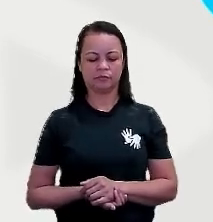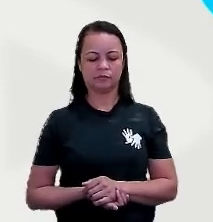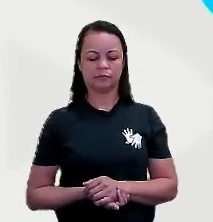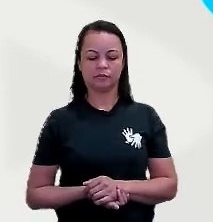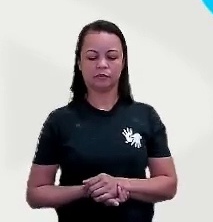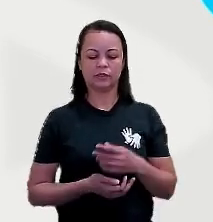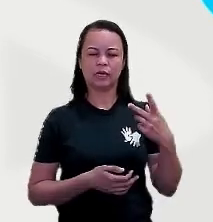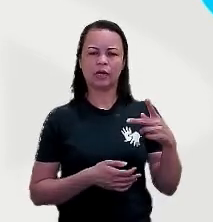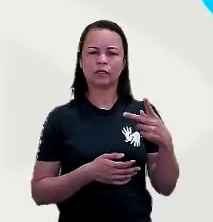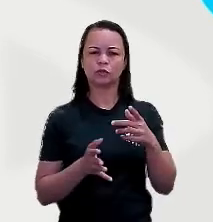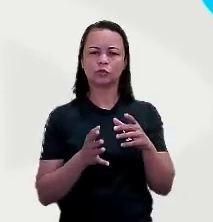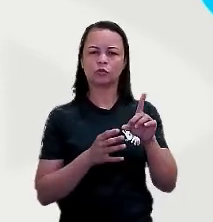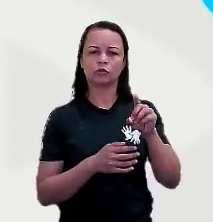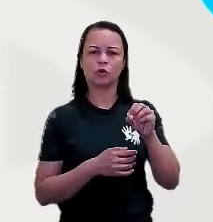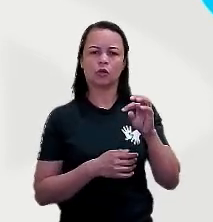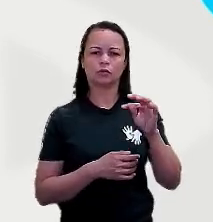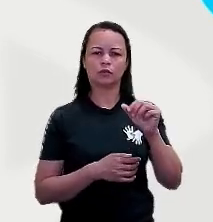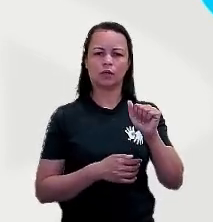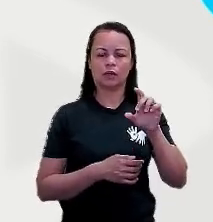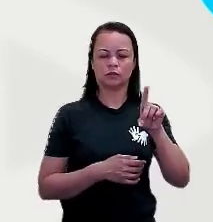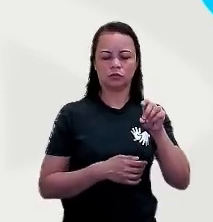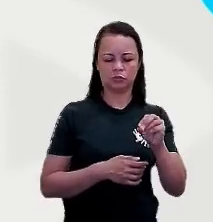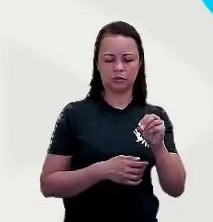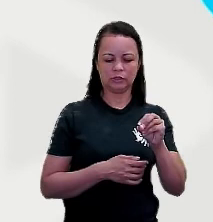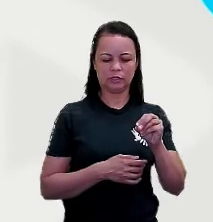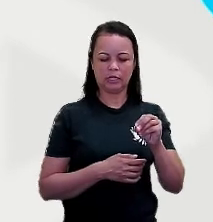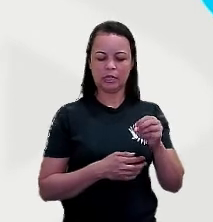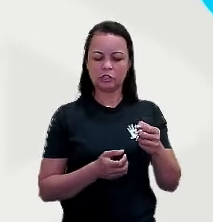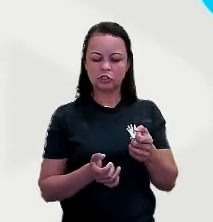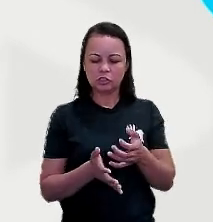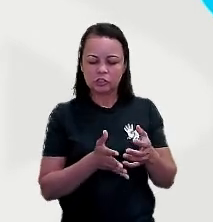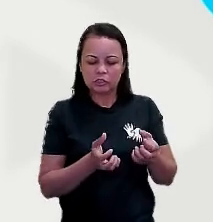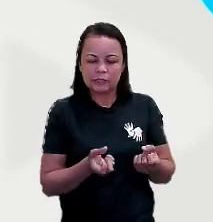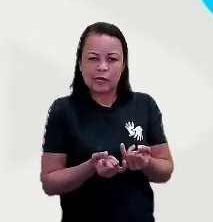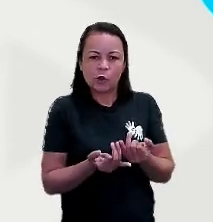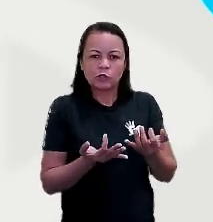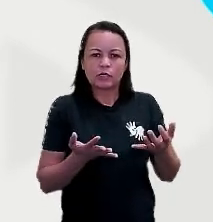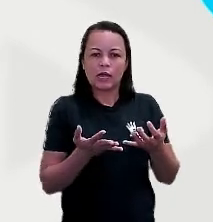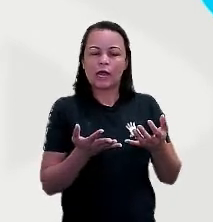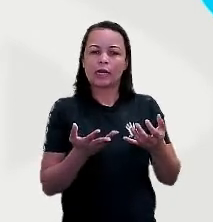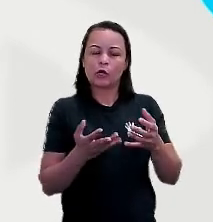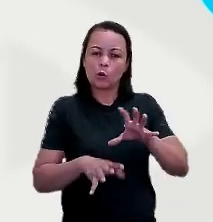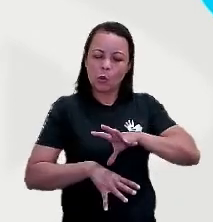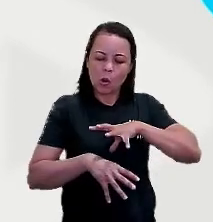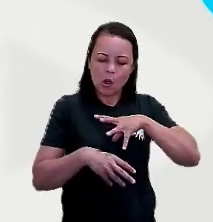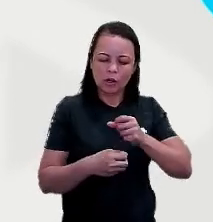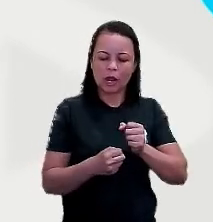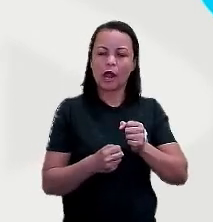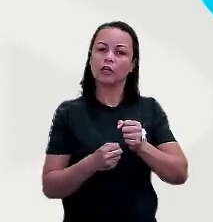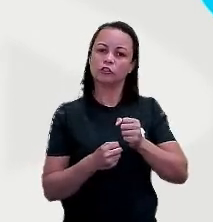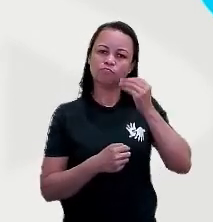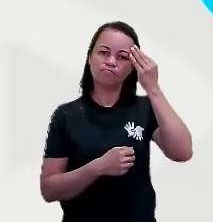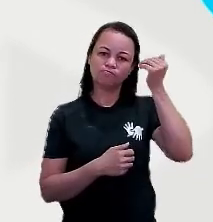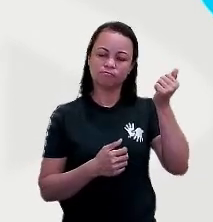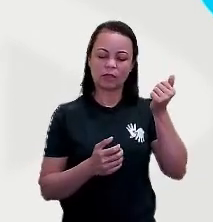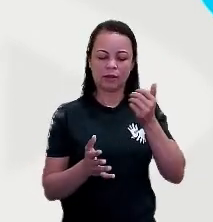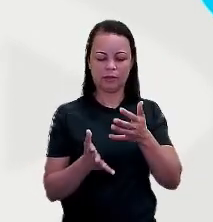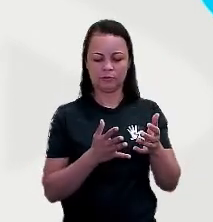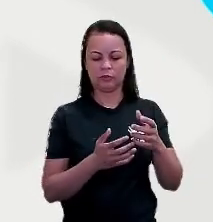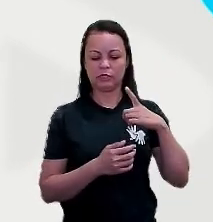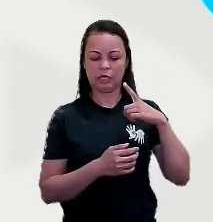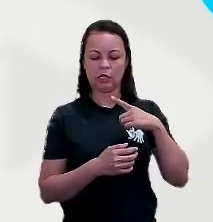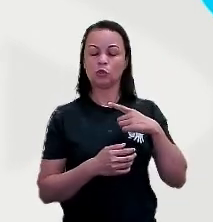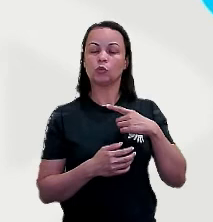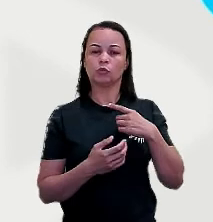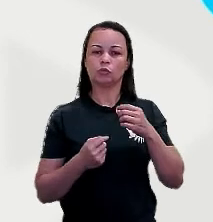Era dotado de extraordinária coragem e talento. Então temos aqui o substantivo